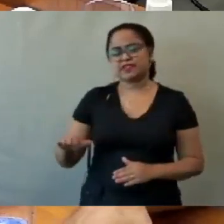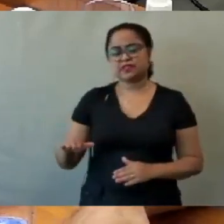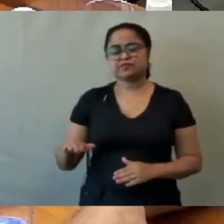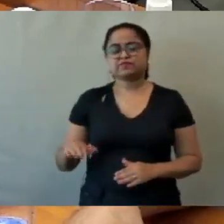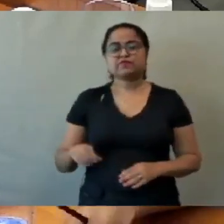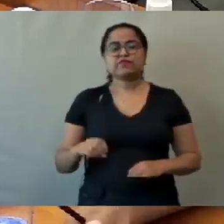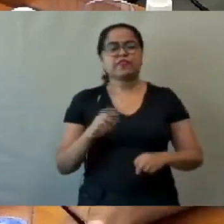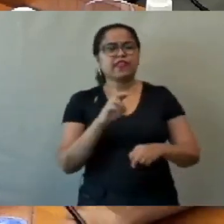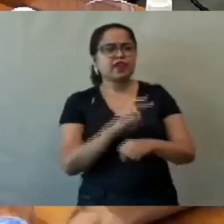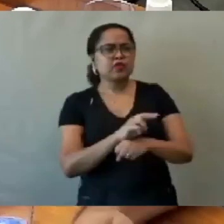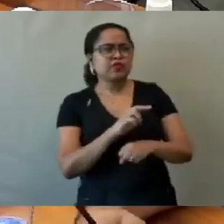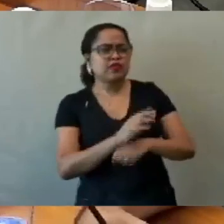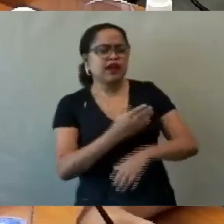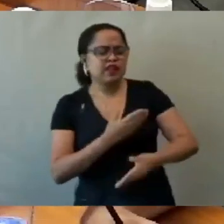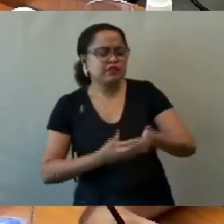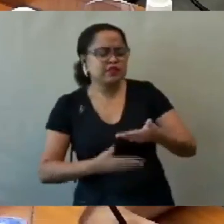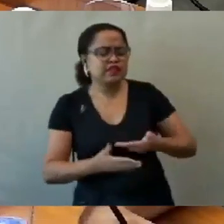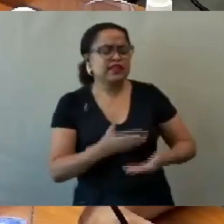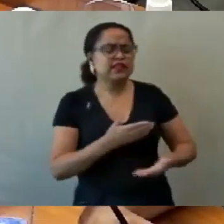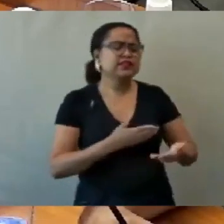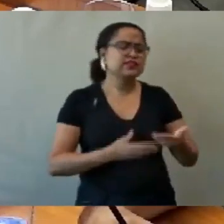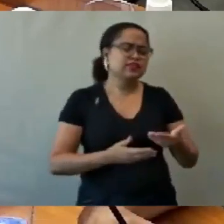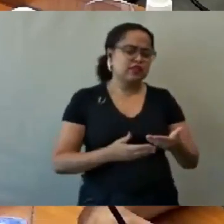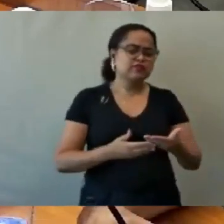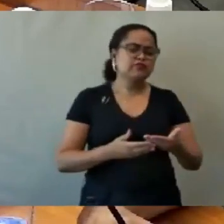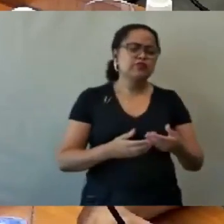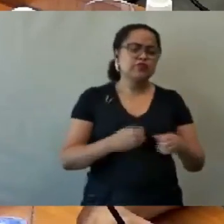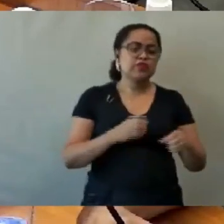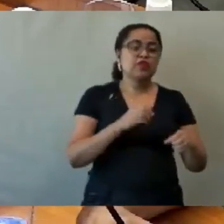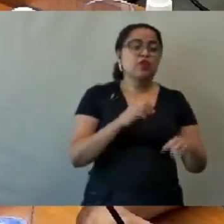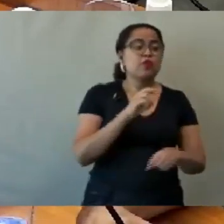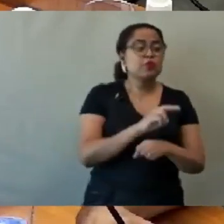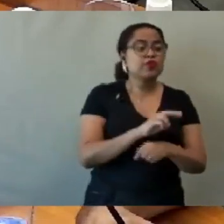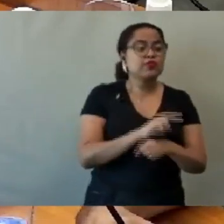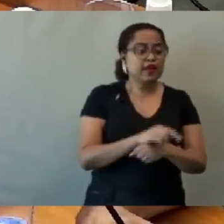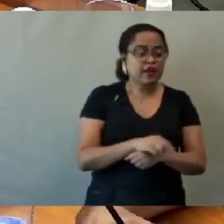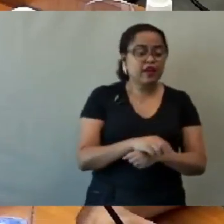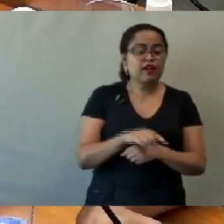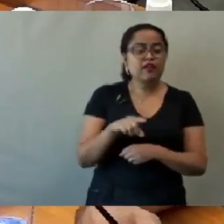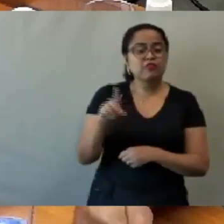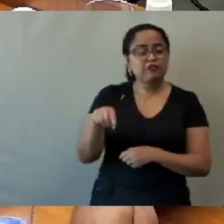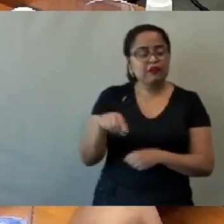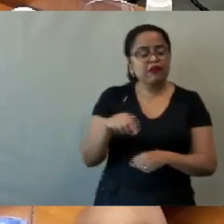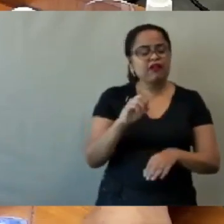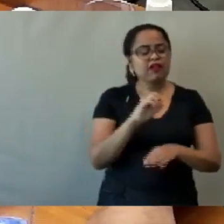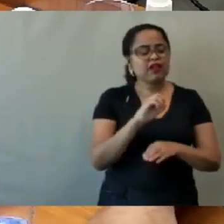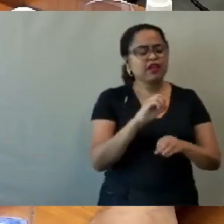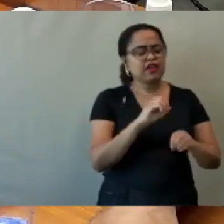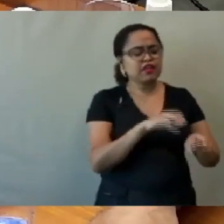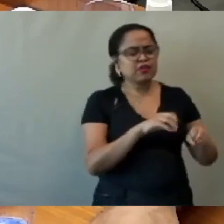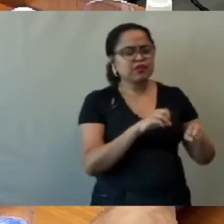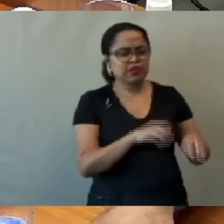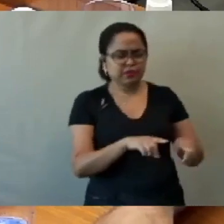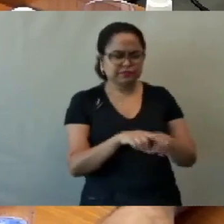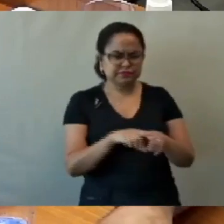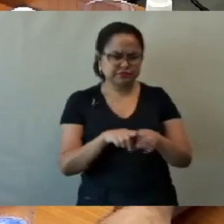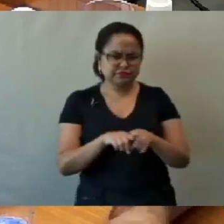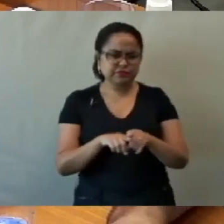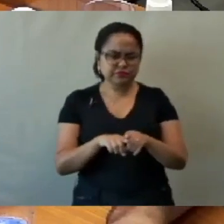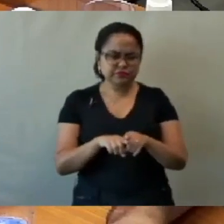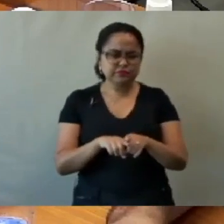cuidado, interação, o cuidado é educar também. Só para reforçar isso, tanto que mexe com todos esses valores